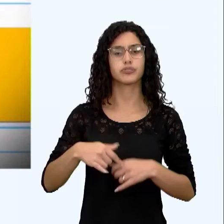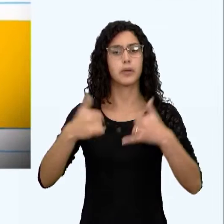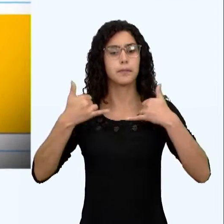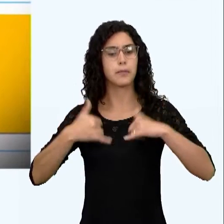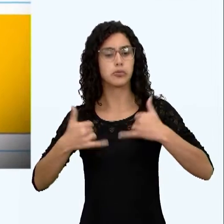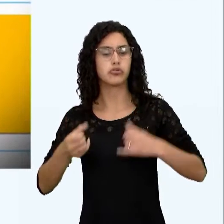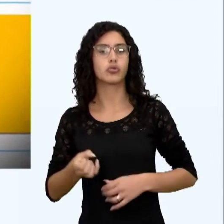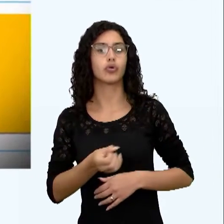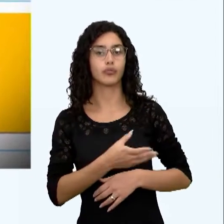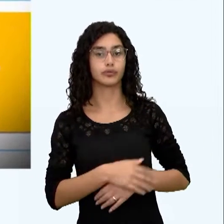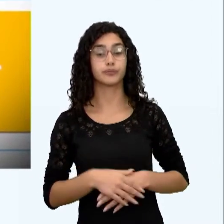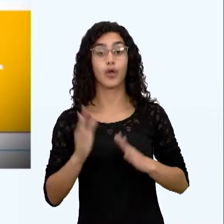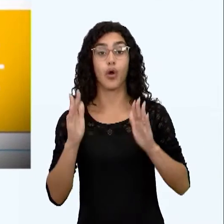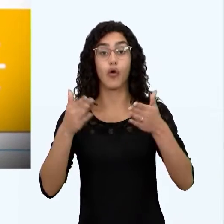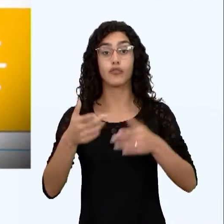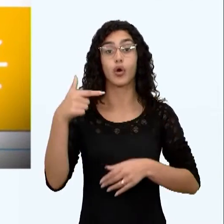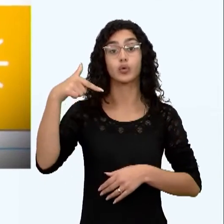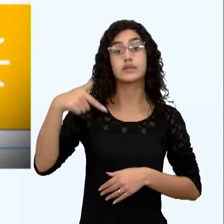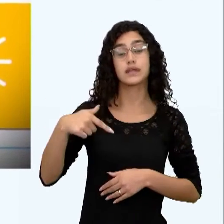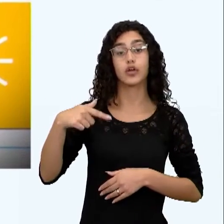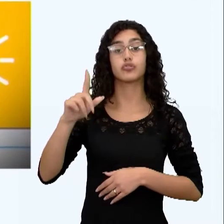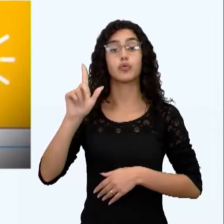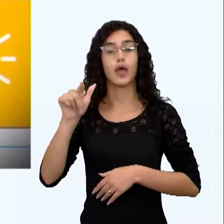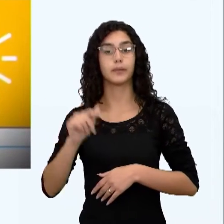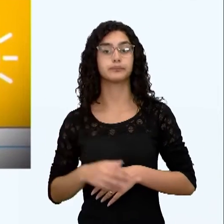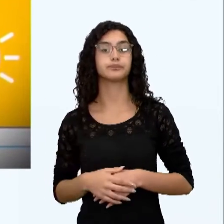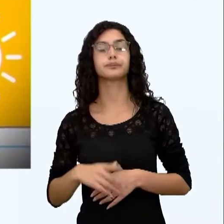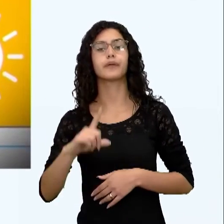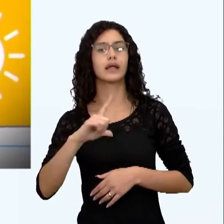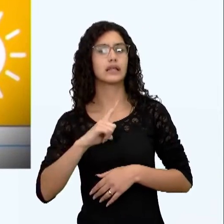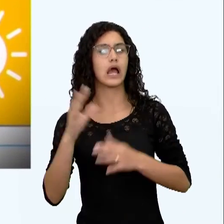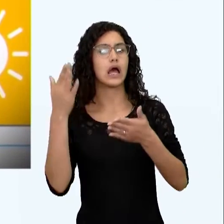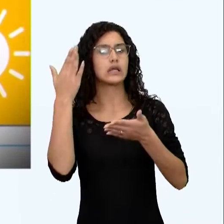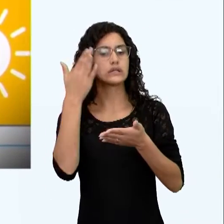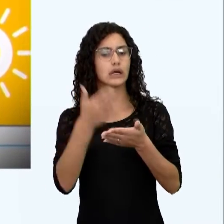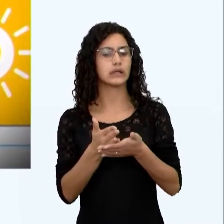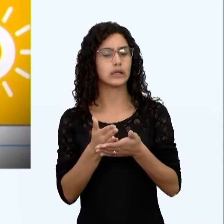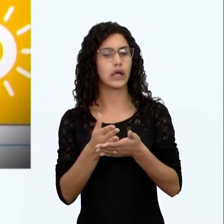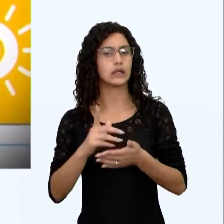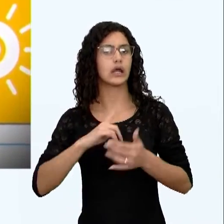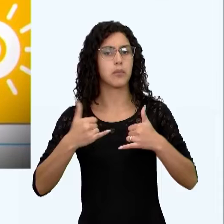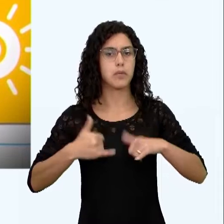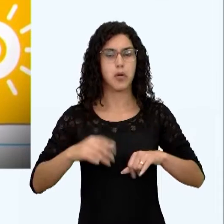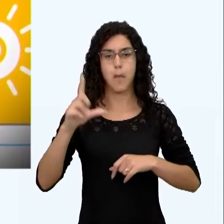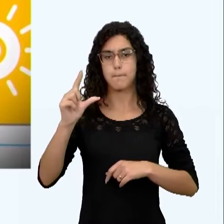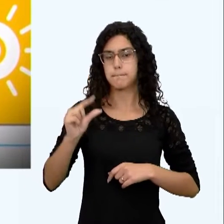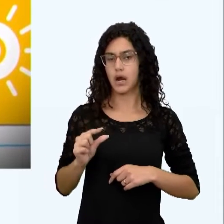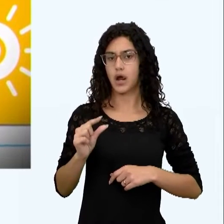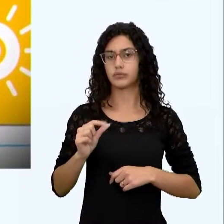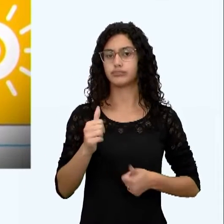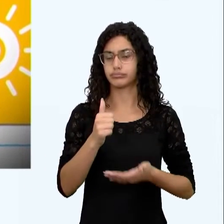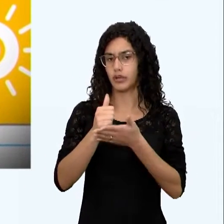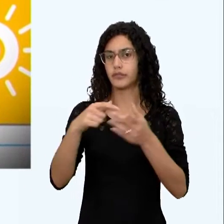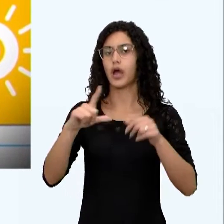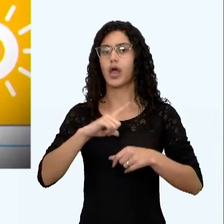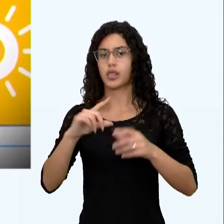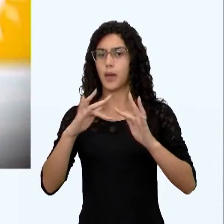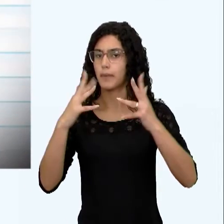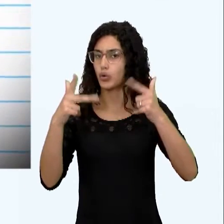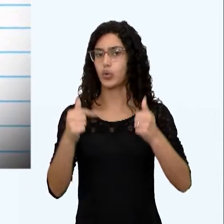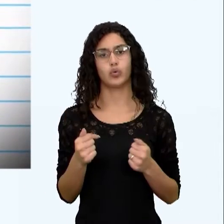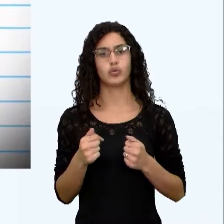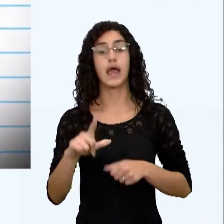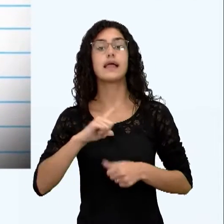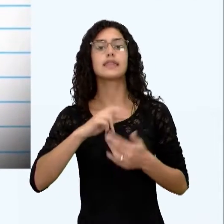Energias Renováveis. O foco do 7º objetivo é garantir acesso à energia barata, confiável, sustentável e renovável para